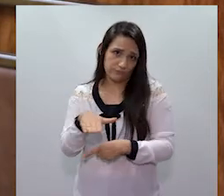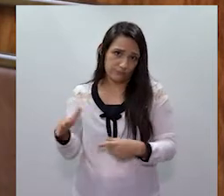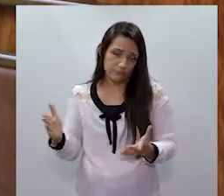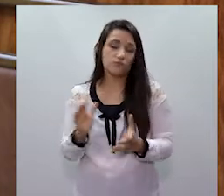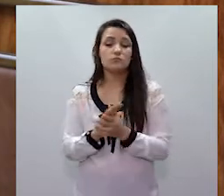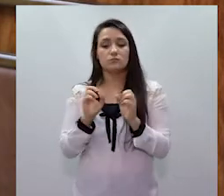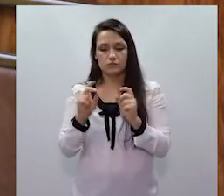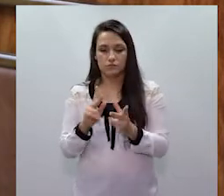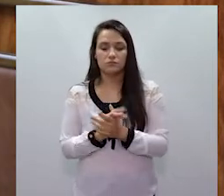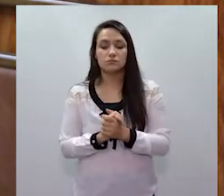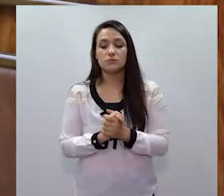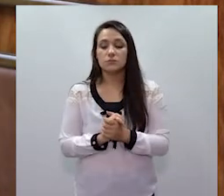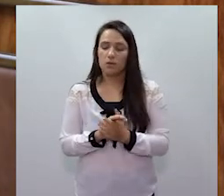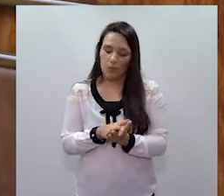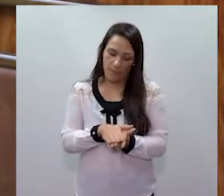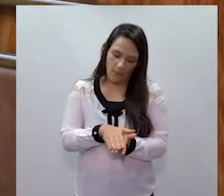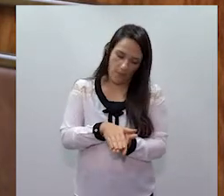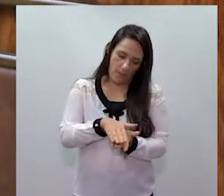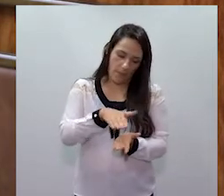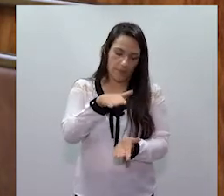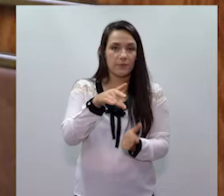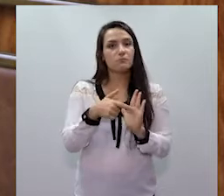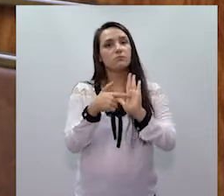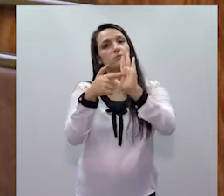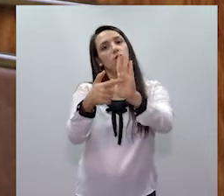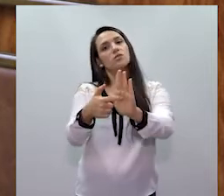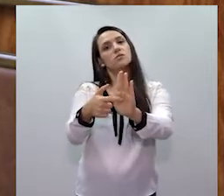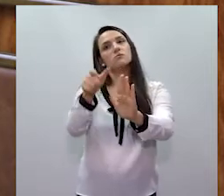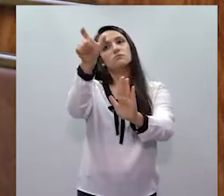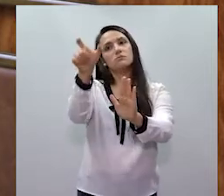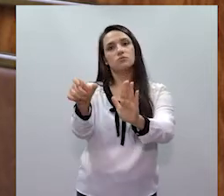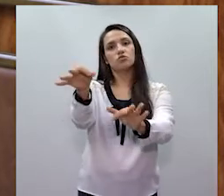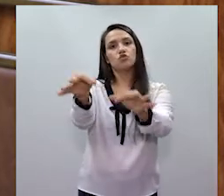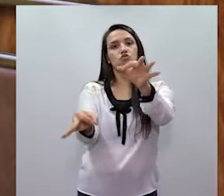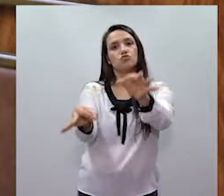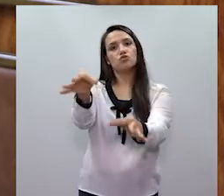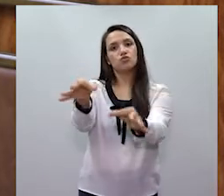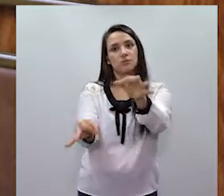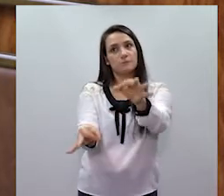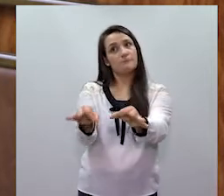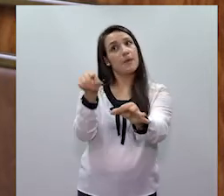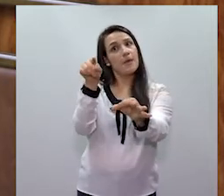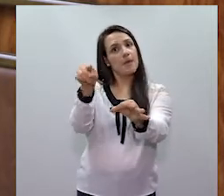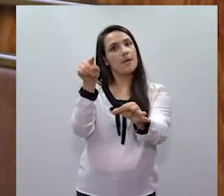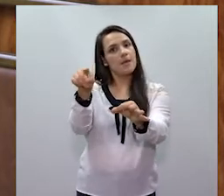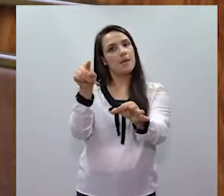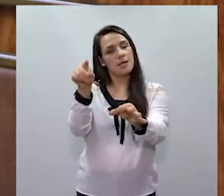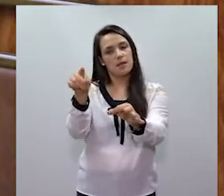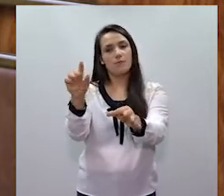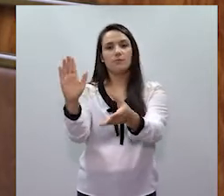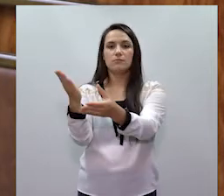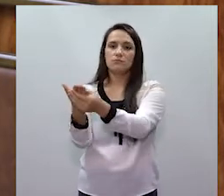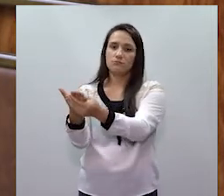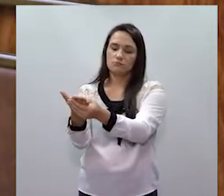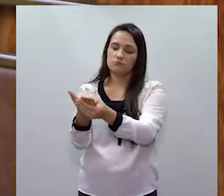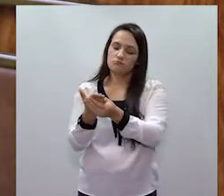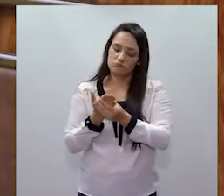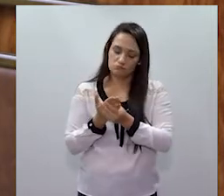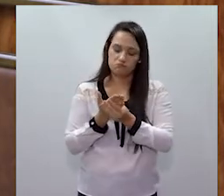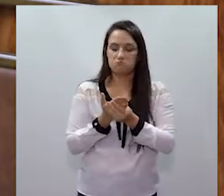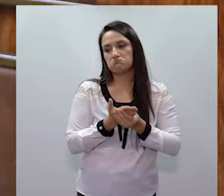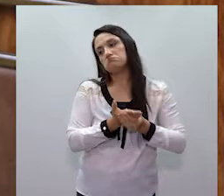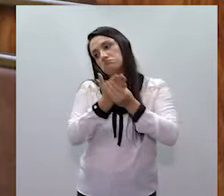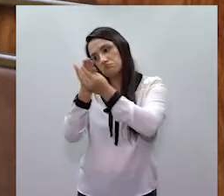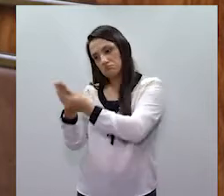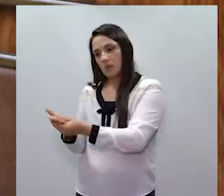e apresenta esses documentos para o juiz. O juiz, então, encaminha o processo para a Promotoria de Justiça,